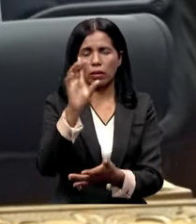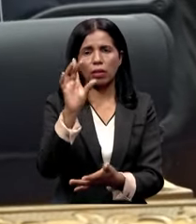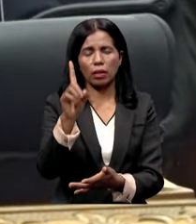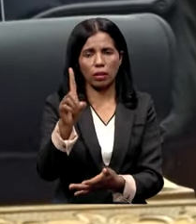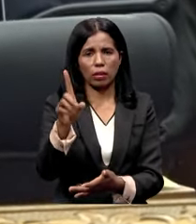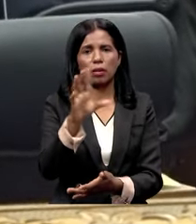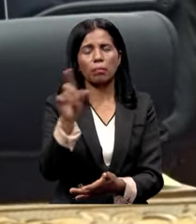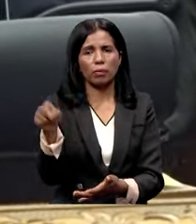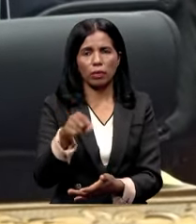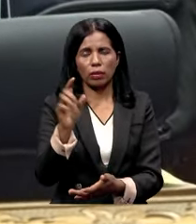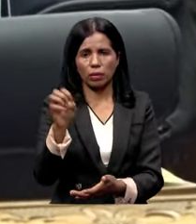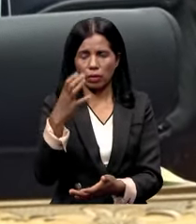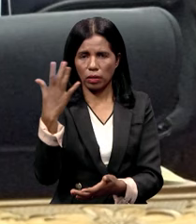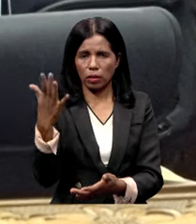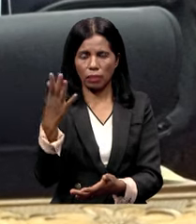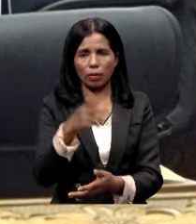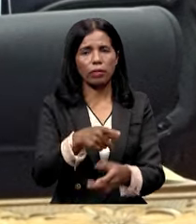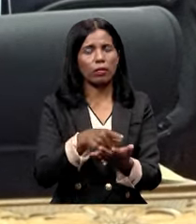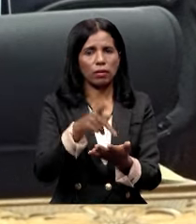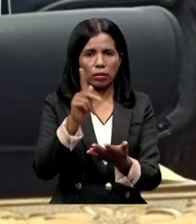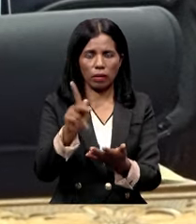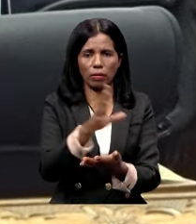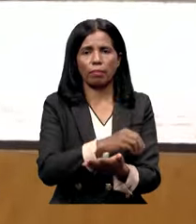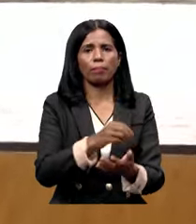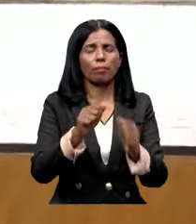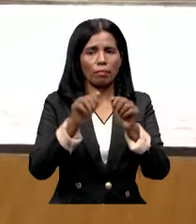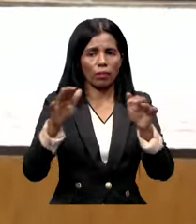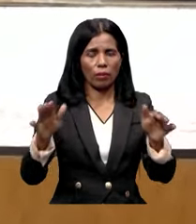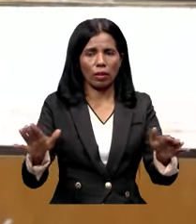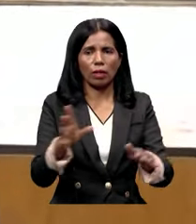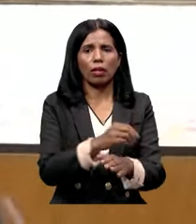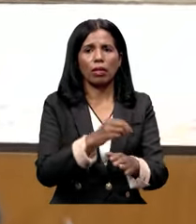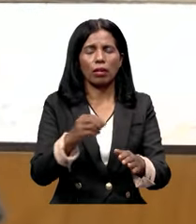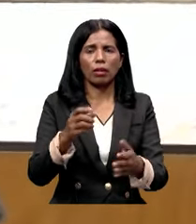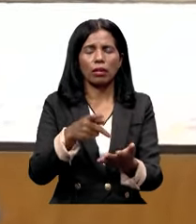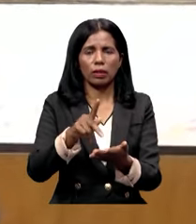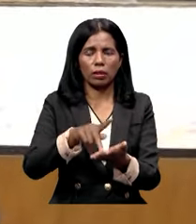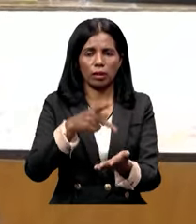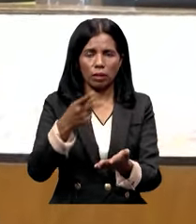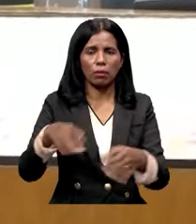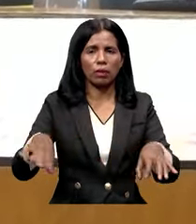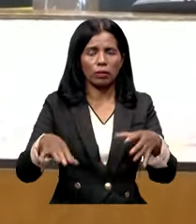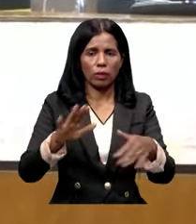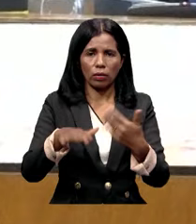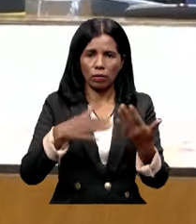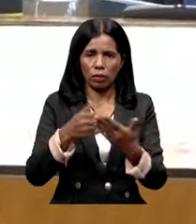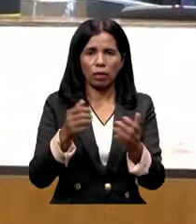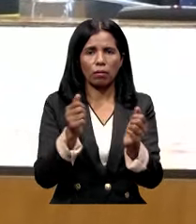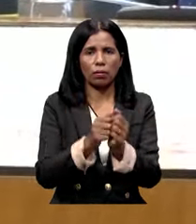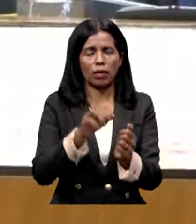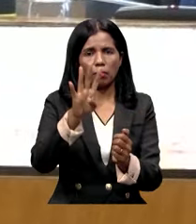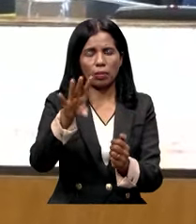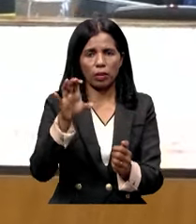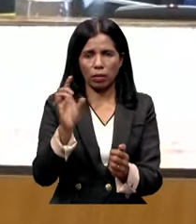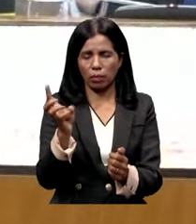ne, montante total ba despesa prevista ba administração central, salários no vencimento, hamutuk tokon atus hat nenu resin